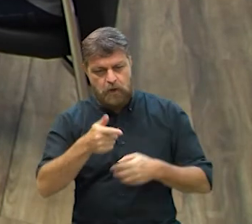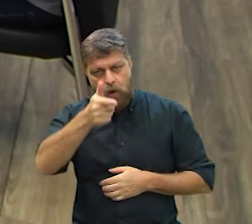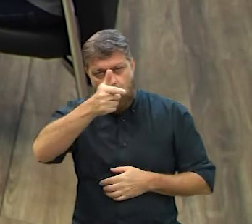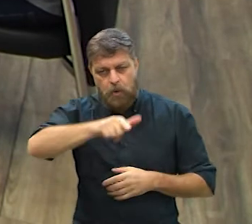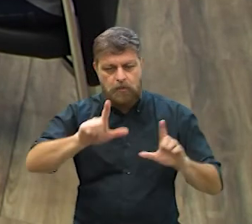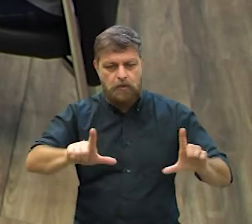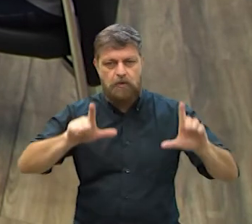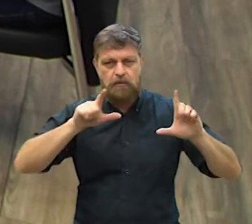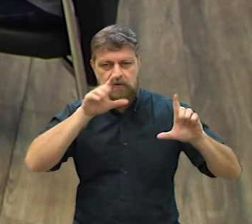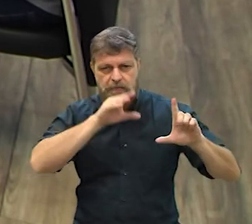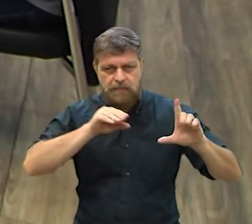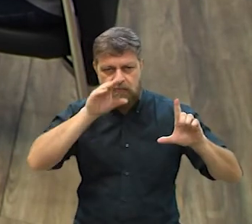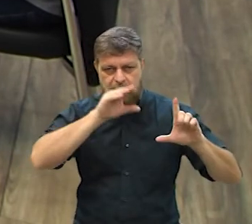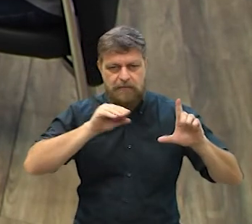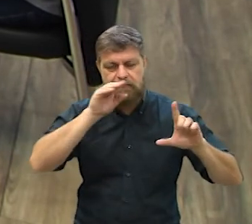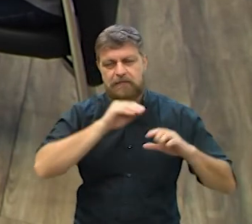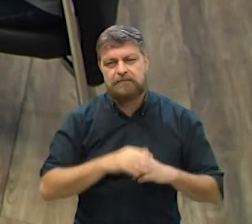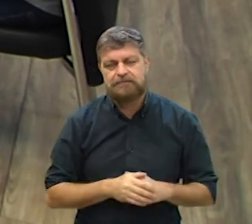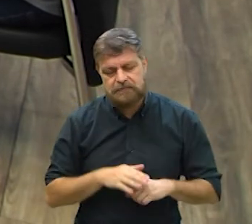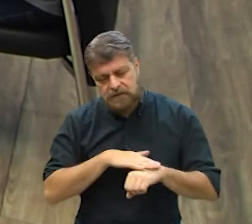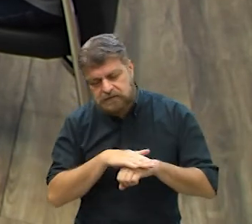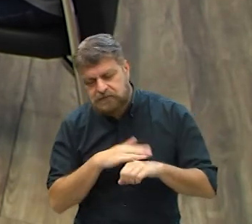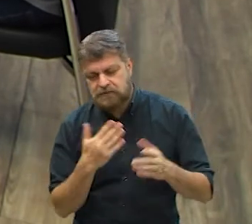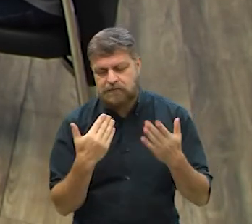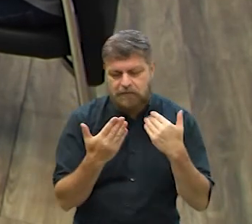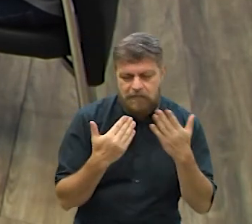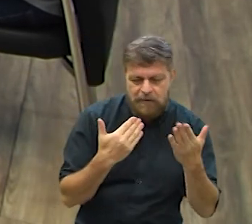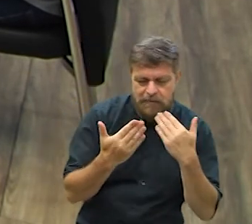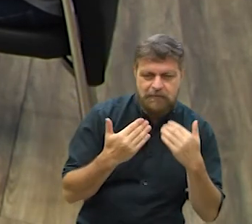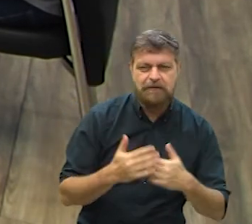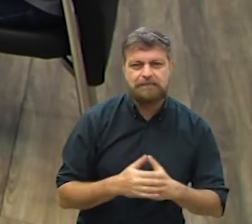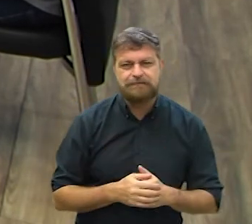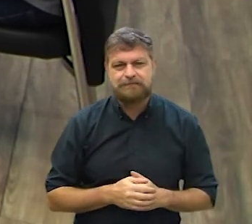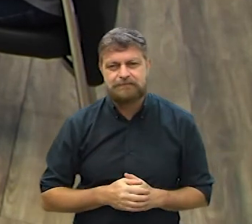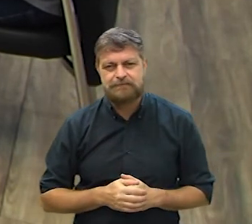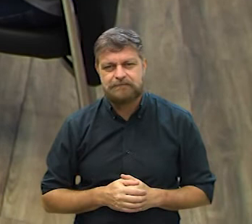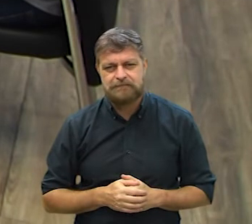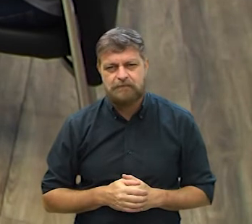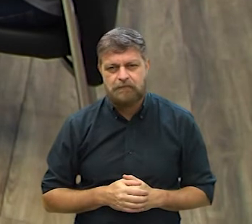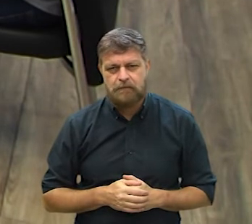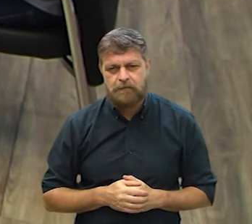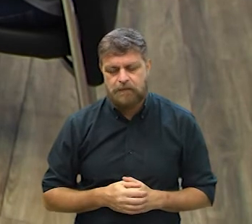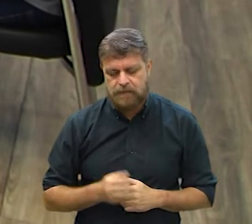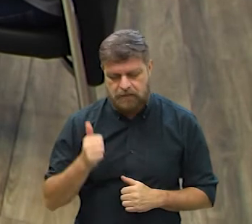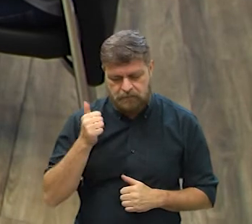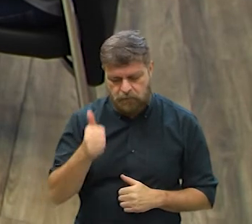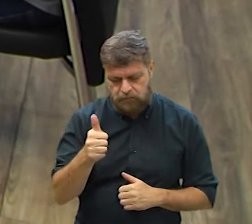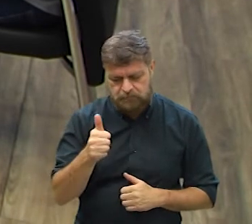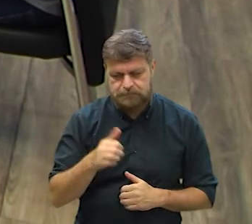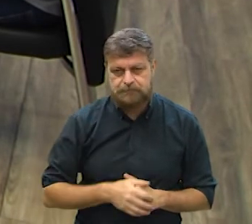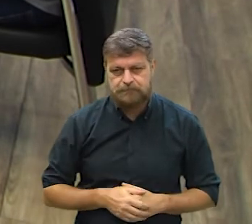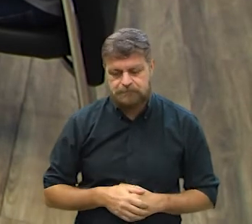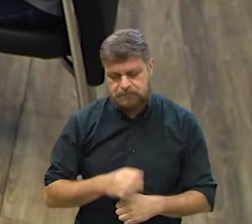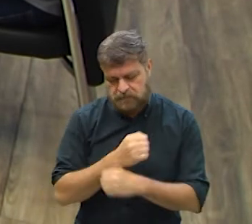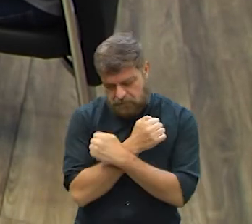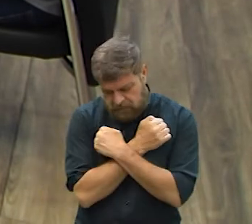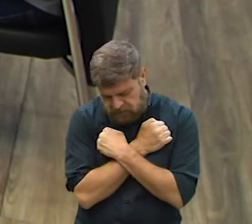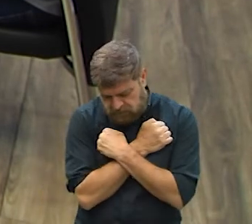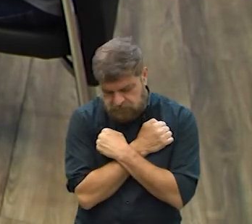uma próxima oportunidade para a gente poder voltar a conversar. Tá bom. Grande